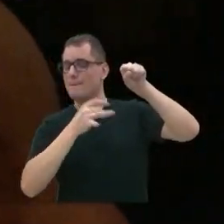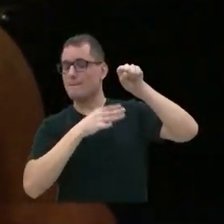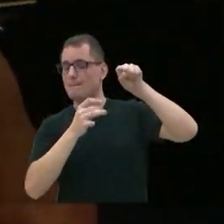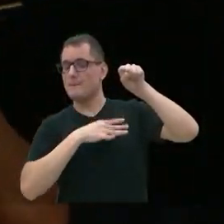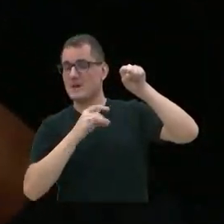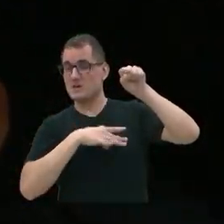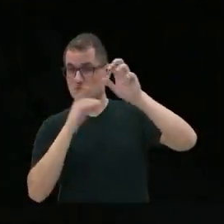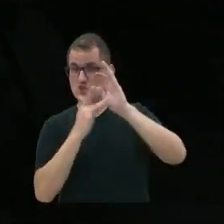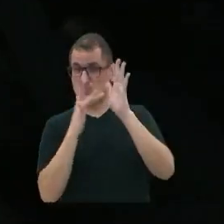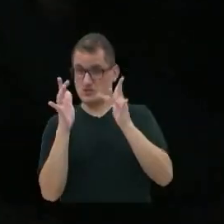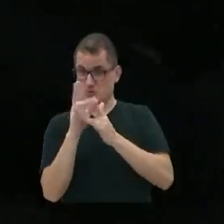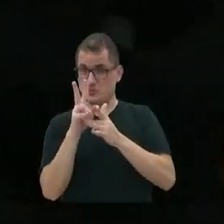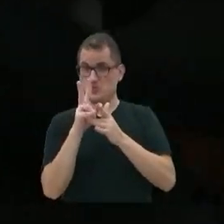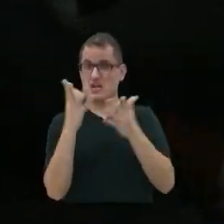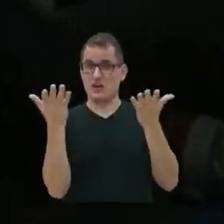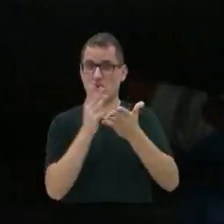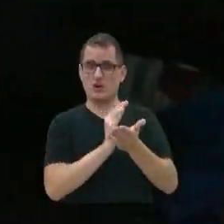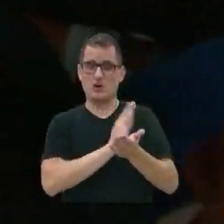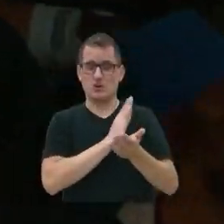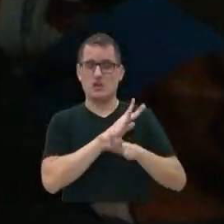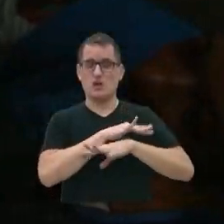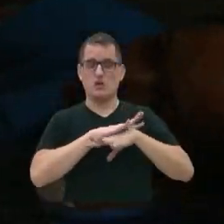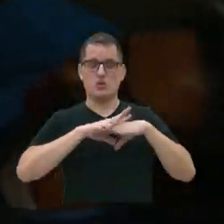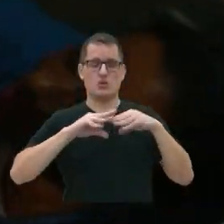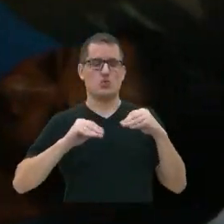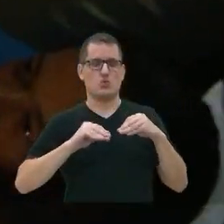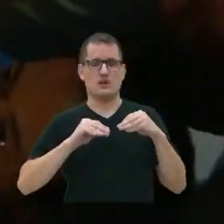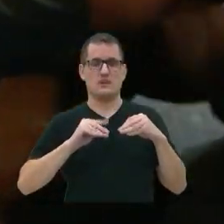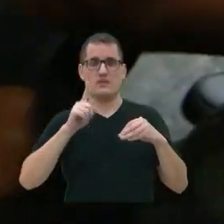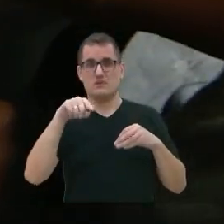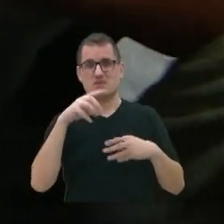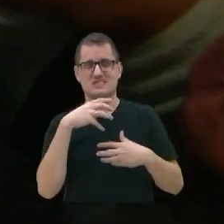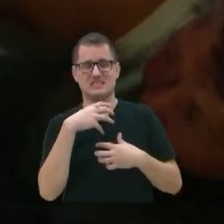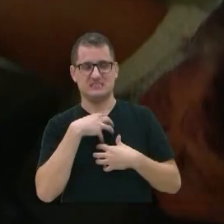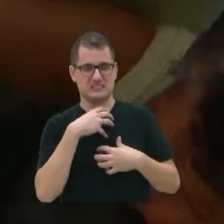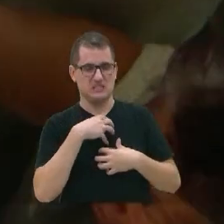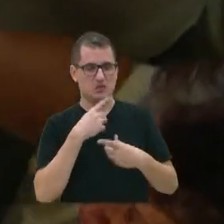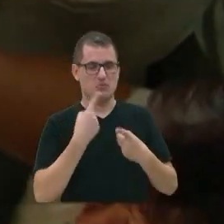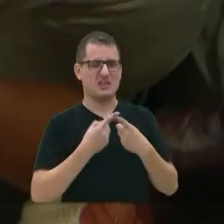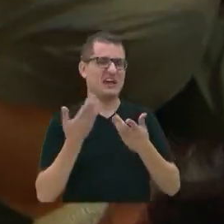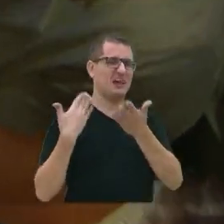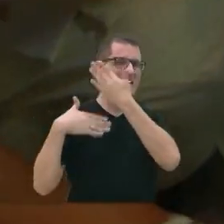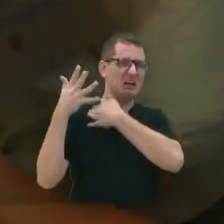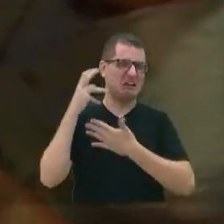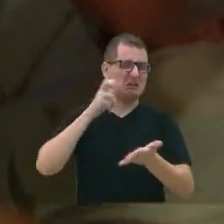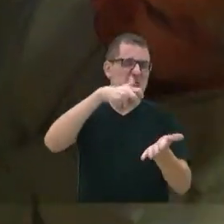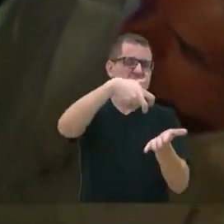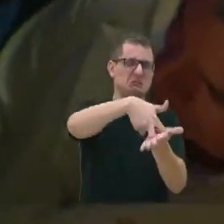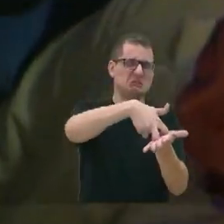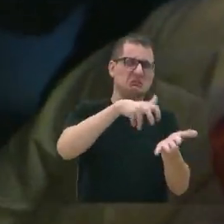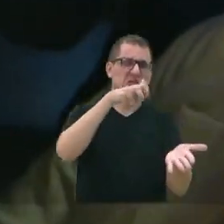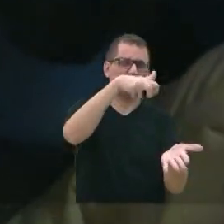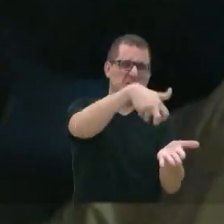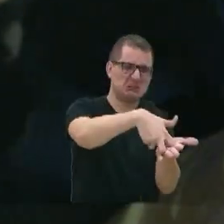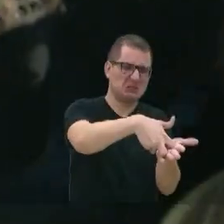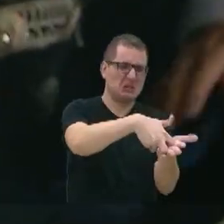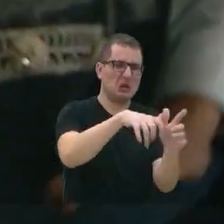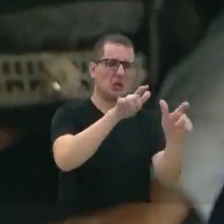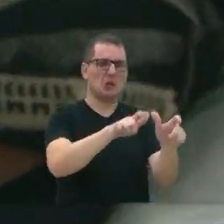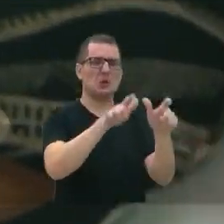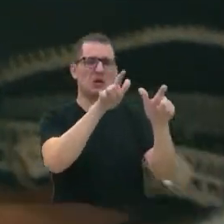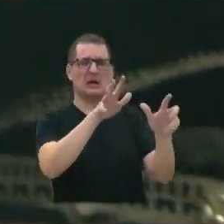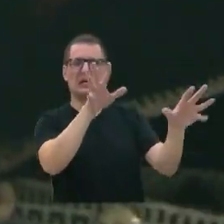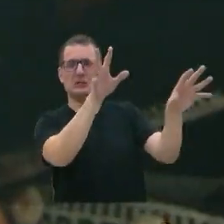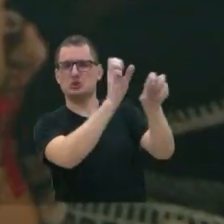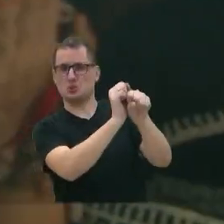o Senhor está curando o seu coração de todo o medo que você sentiu na sua infância. Quando você foi colocado de castigo no cantinho e numa sala